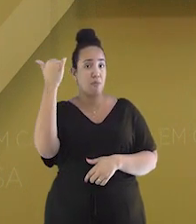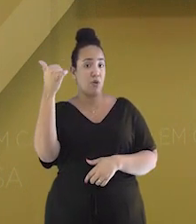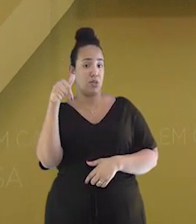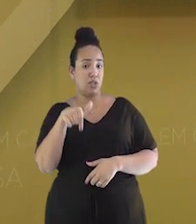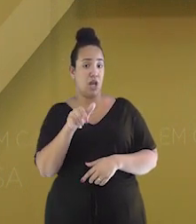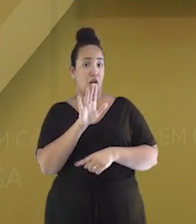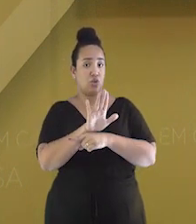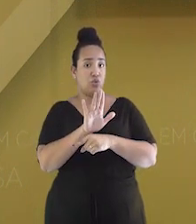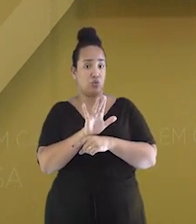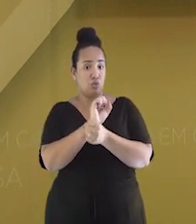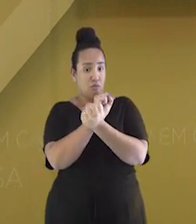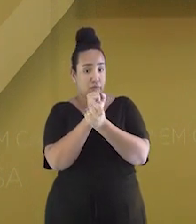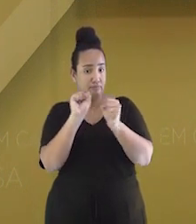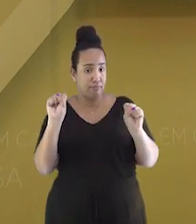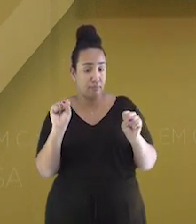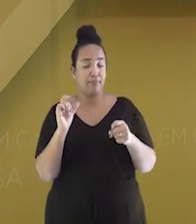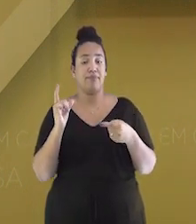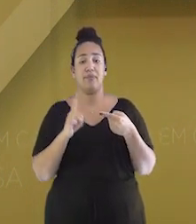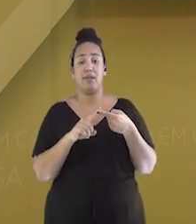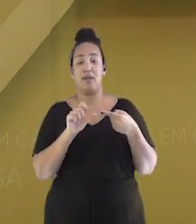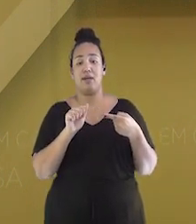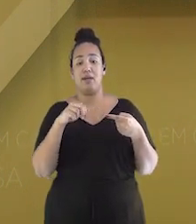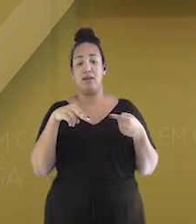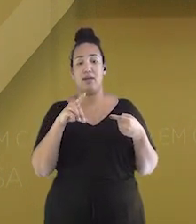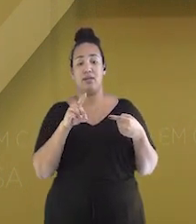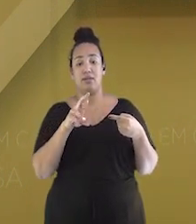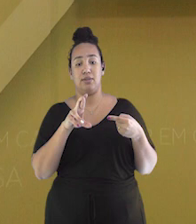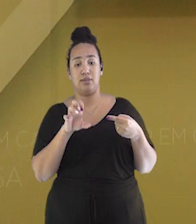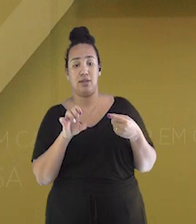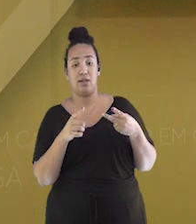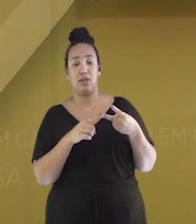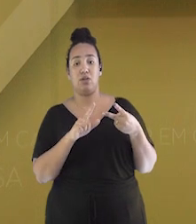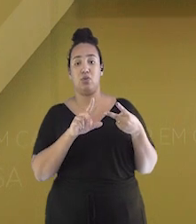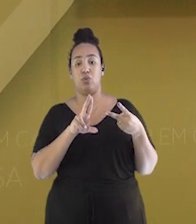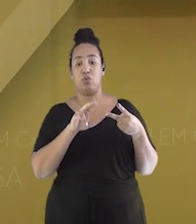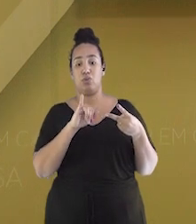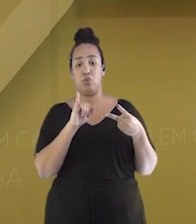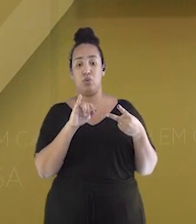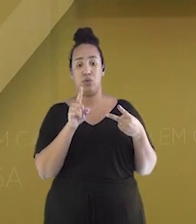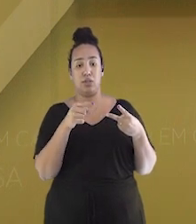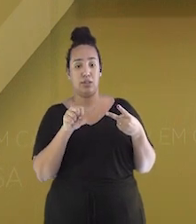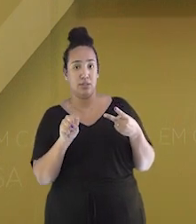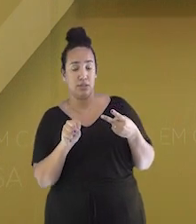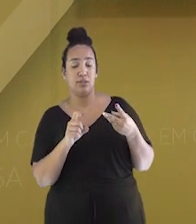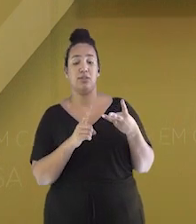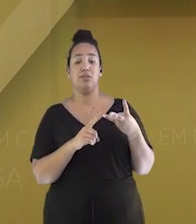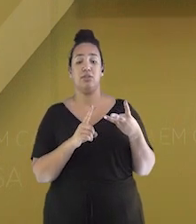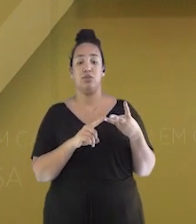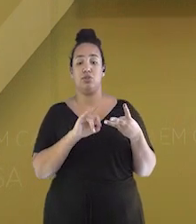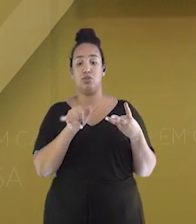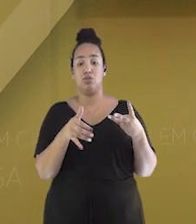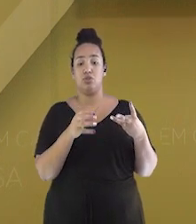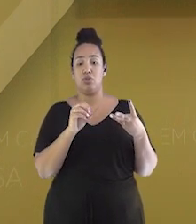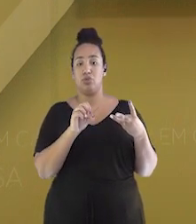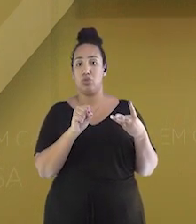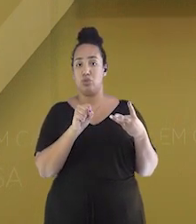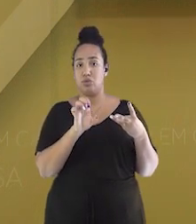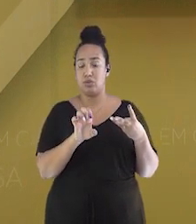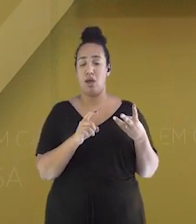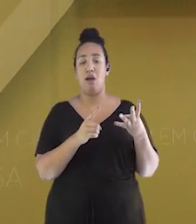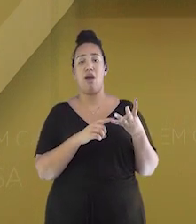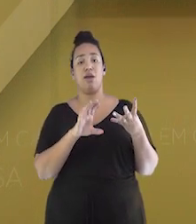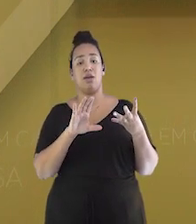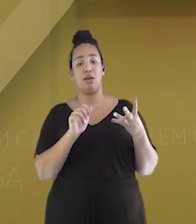no Brasil estão André Rebouças, Luiz Gama, José do Patrocínio, Joaquim Nabuco,